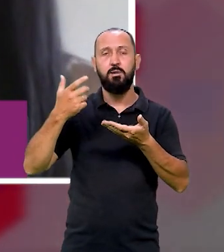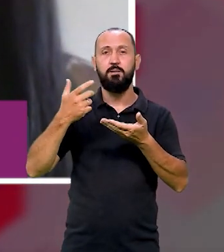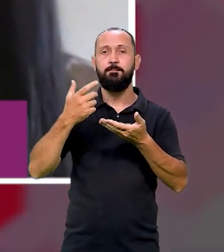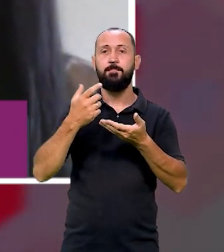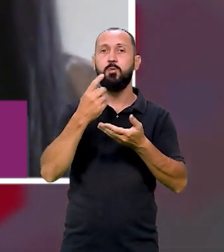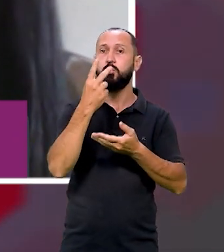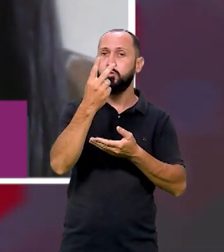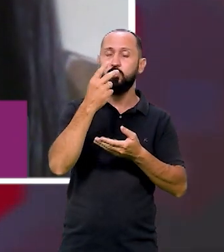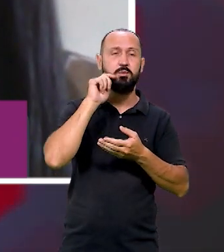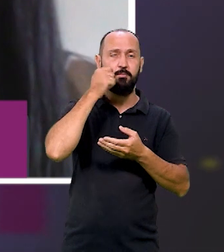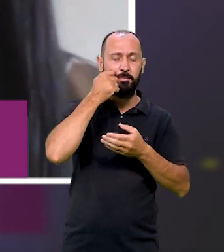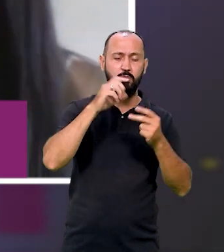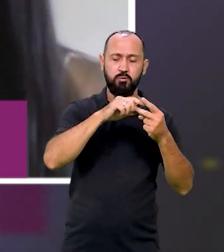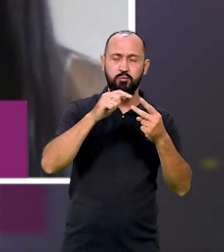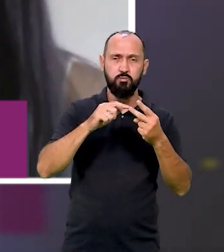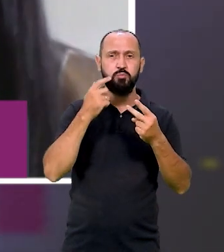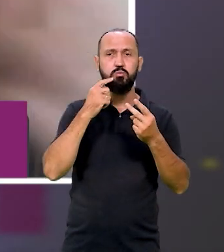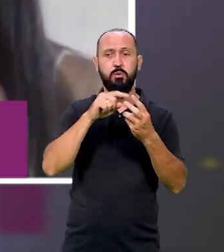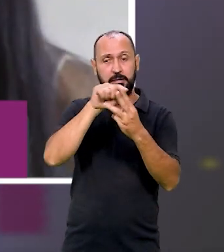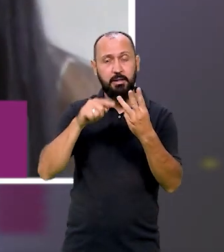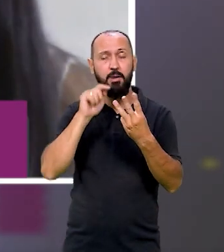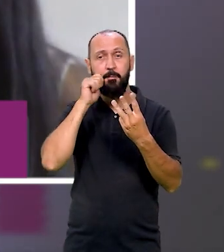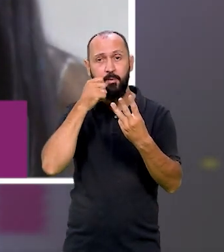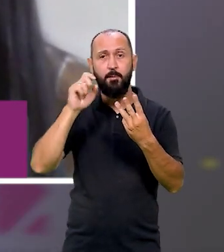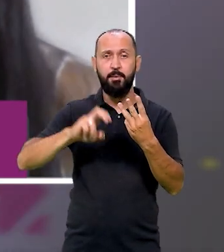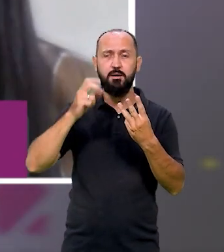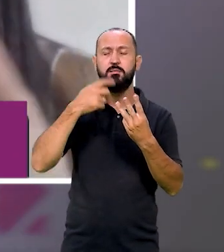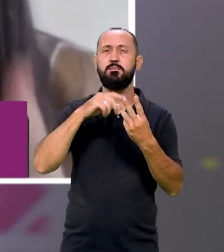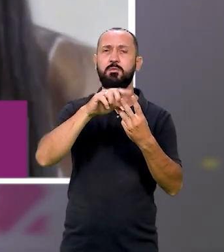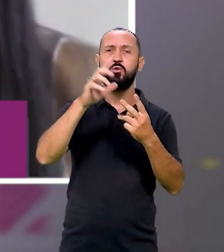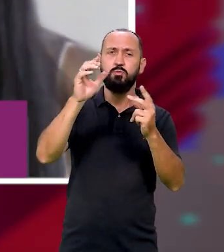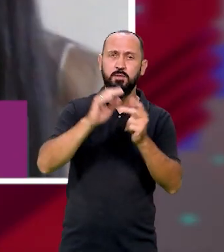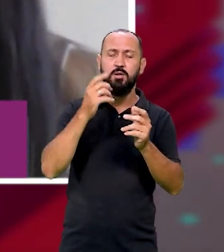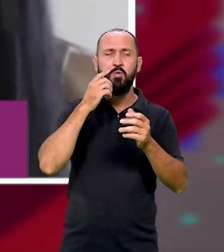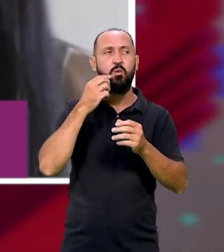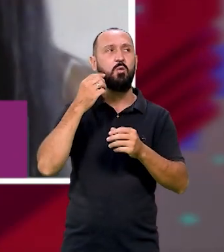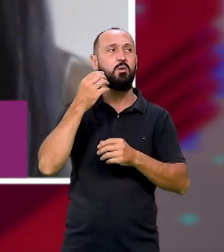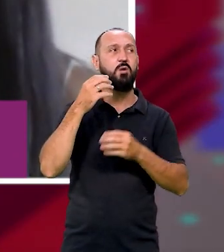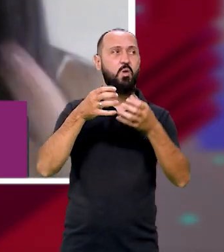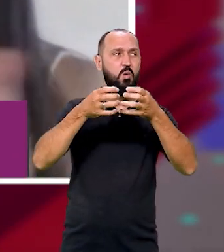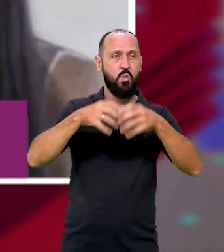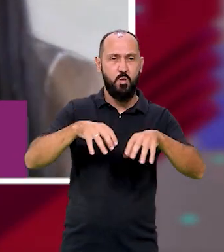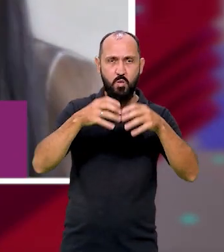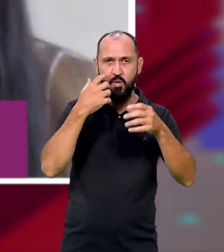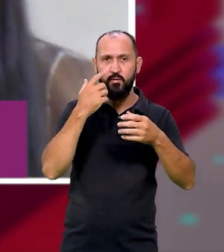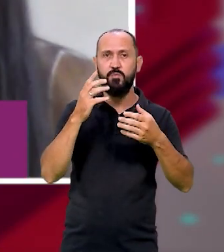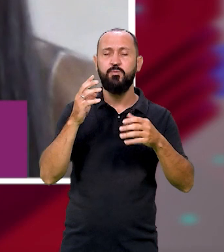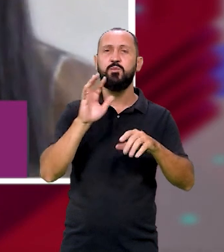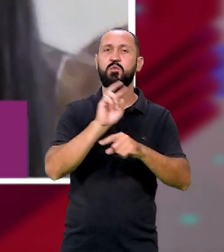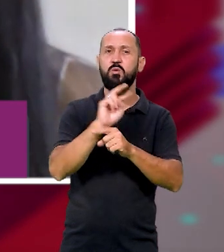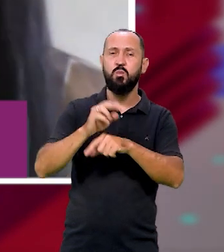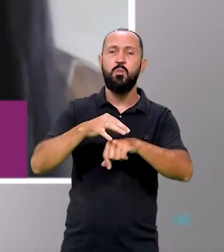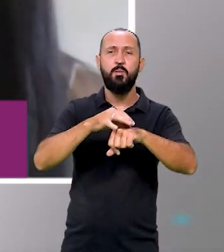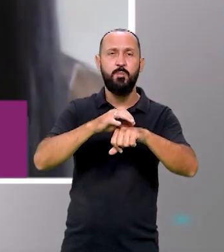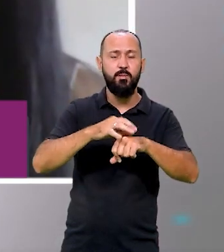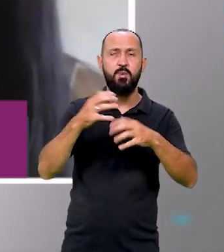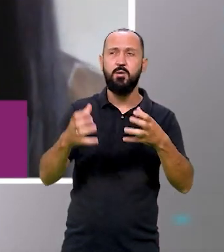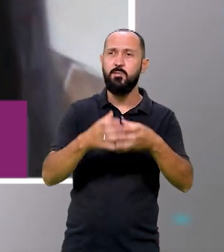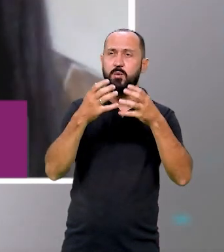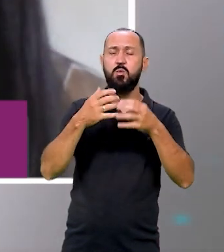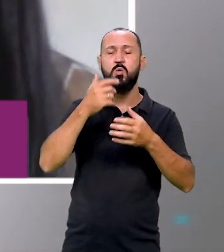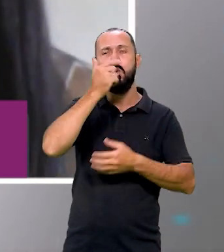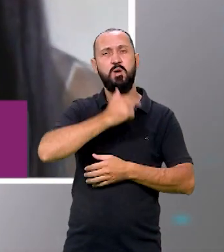lá, 40, 50 anos, como nós vamos estar, né? Se a gente vai ser independente ou dependente. E nós mulheres, né, eu